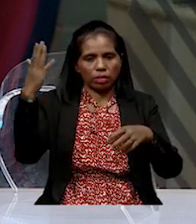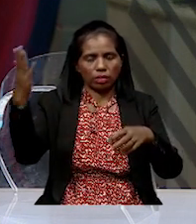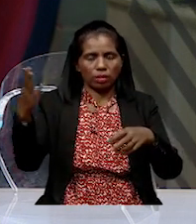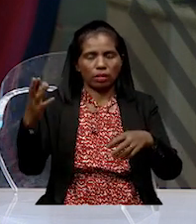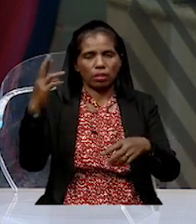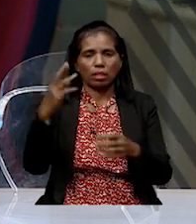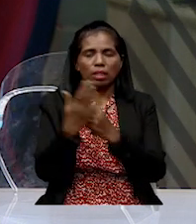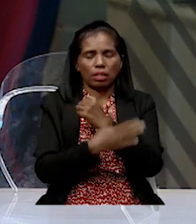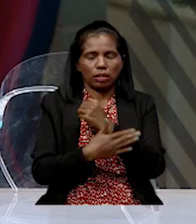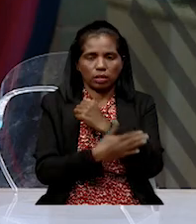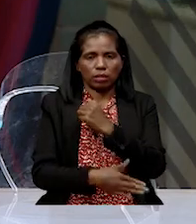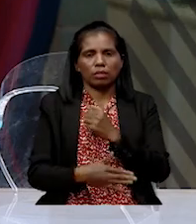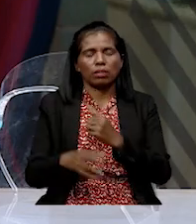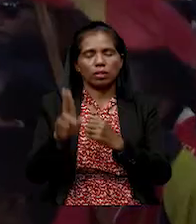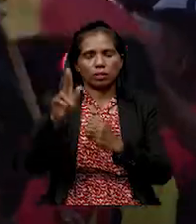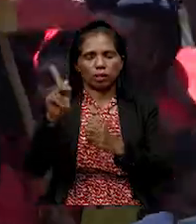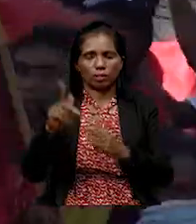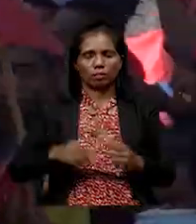Unido.